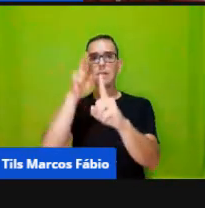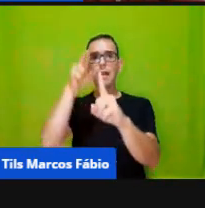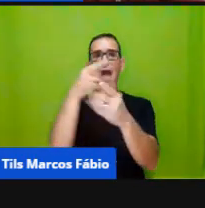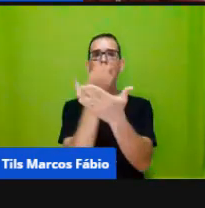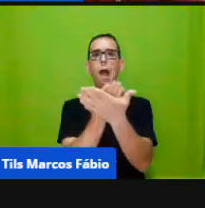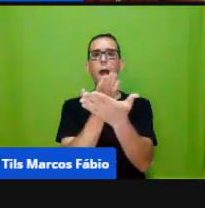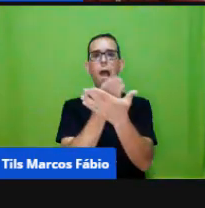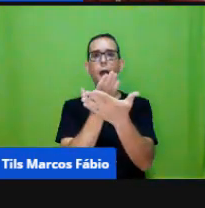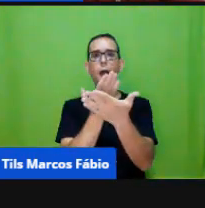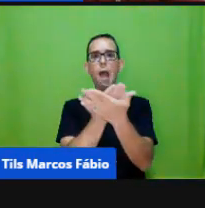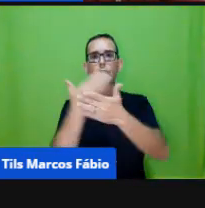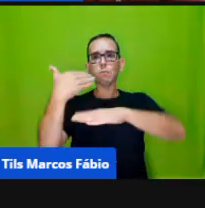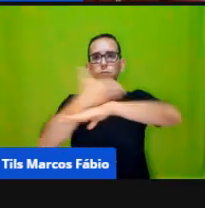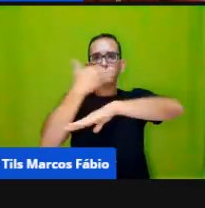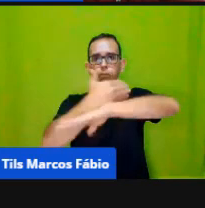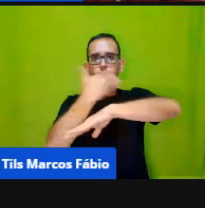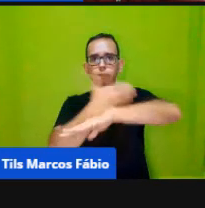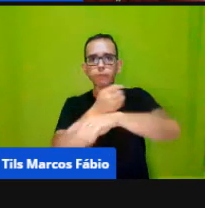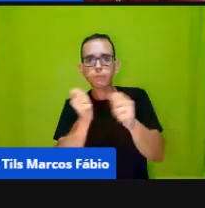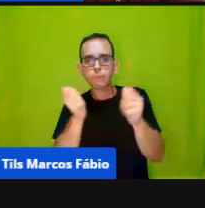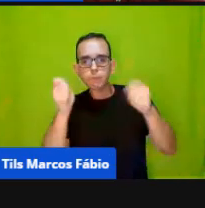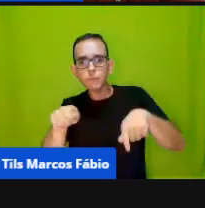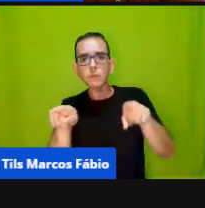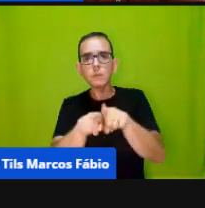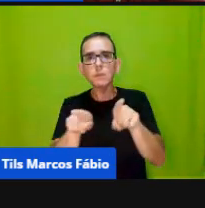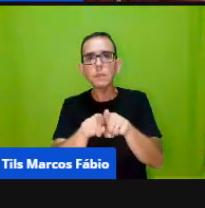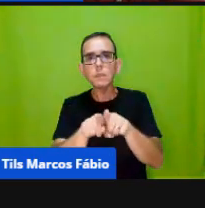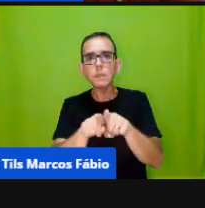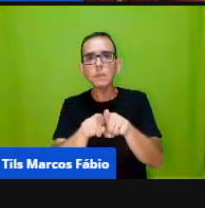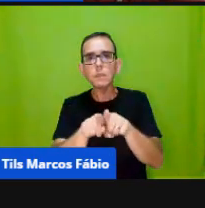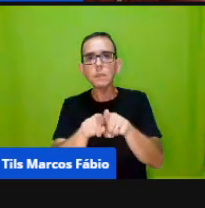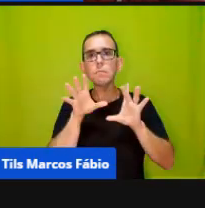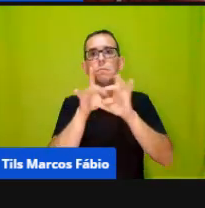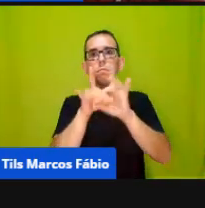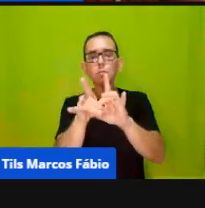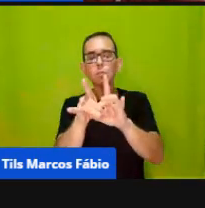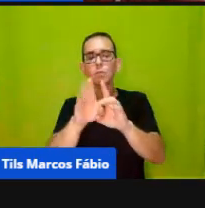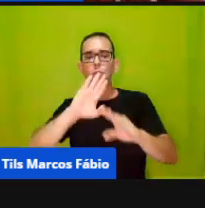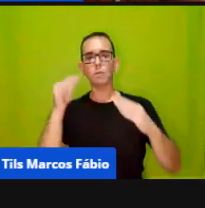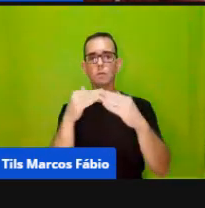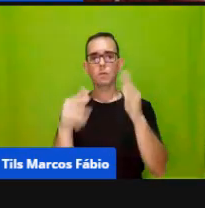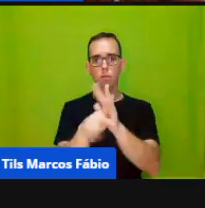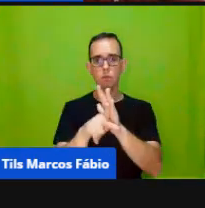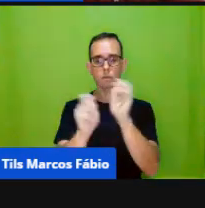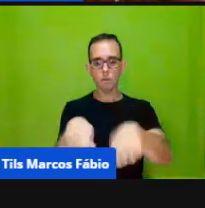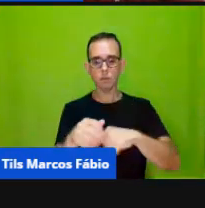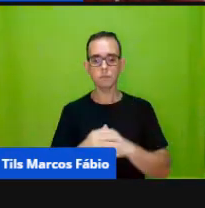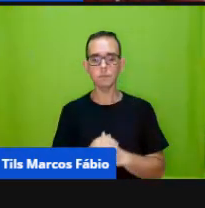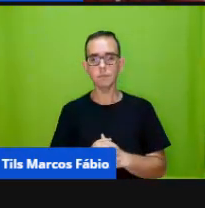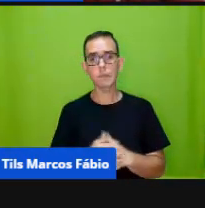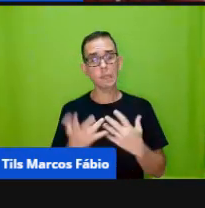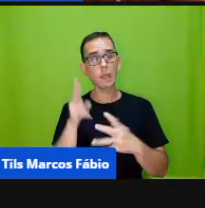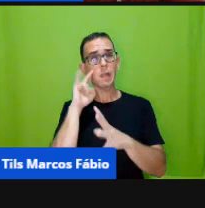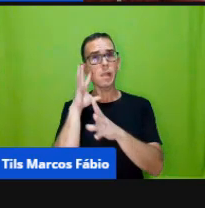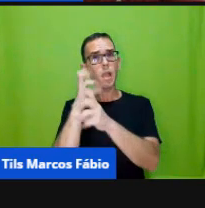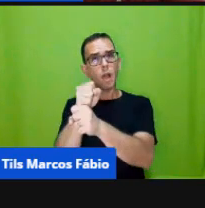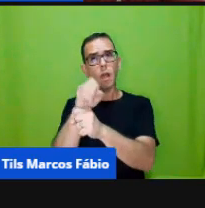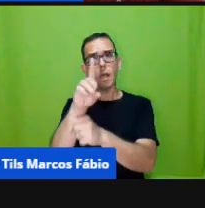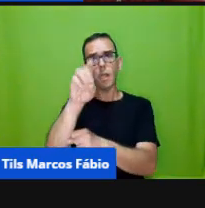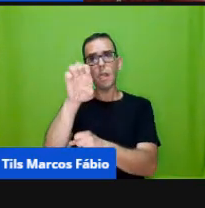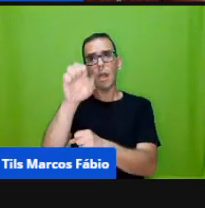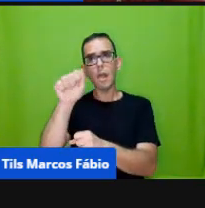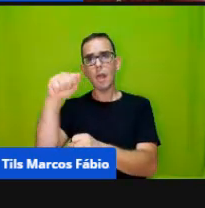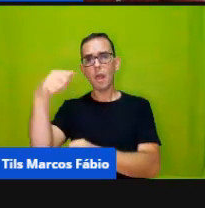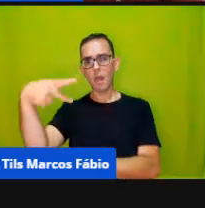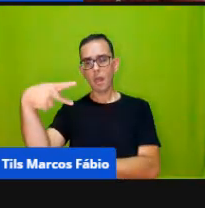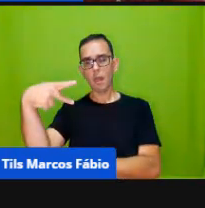física tivessem algum encaminhamento nesse sentido. Bom, e aí a história da DEAC se fundiu com a história